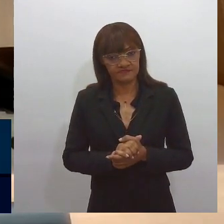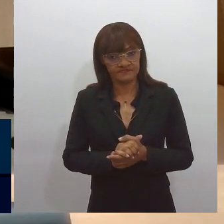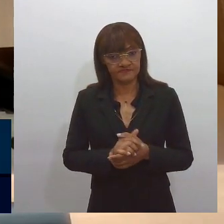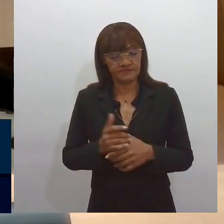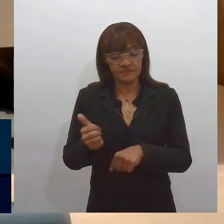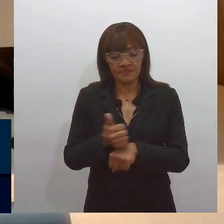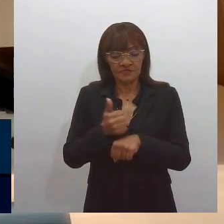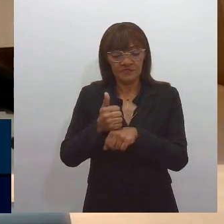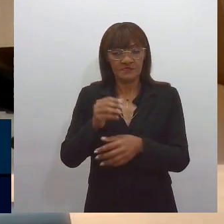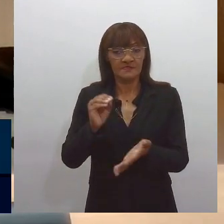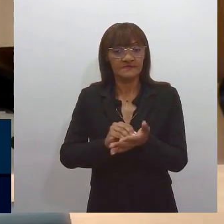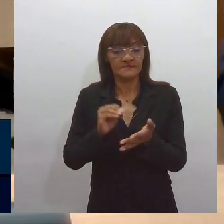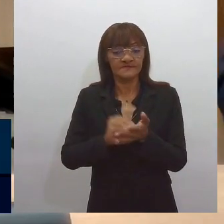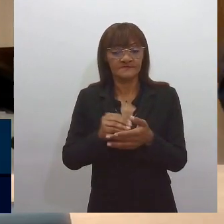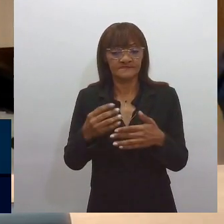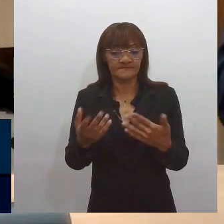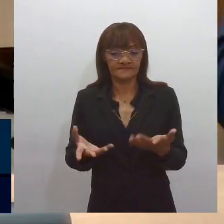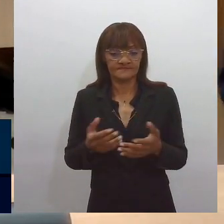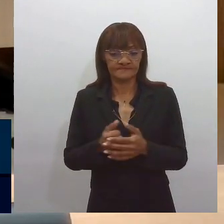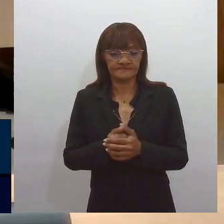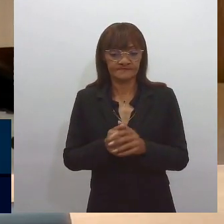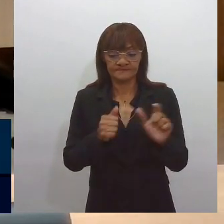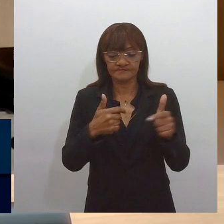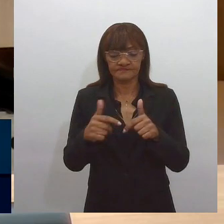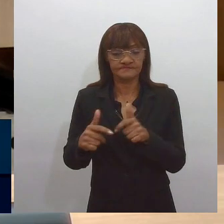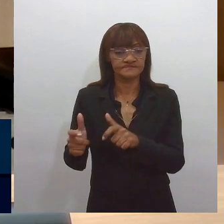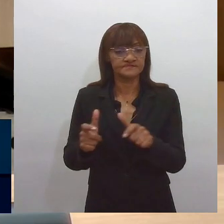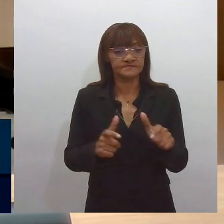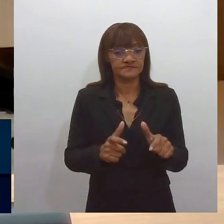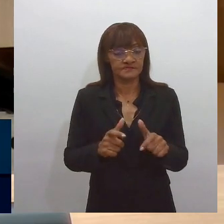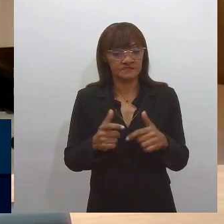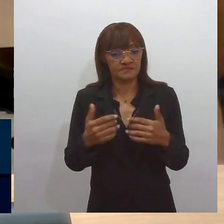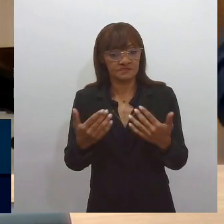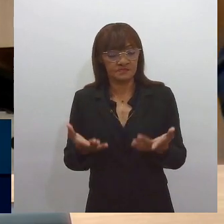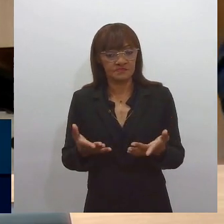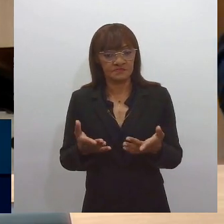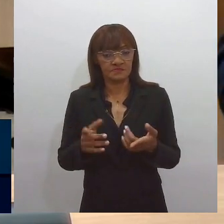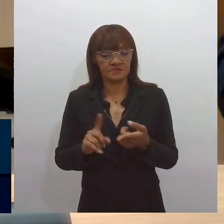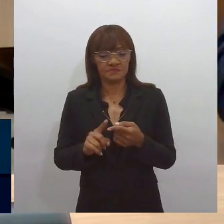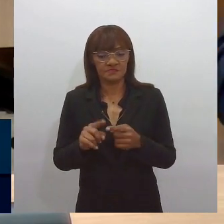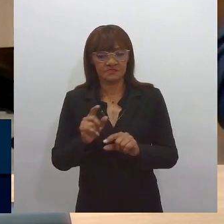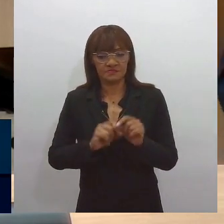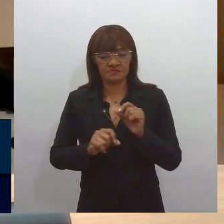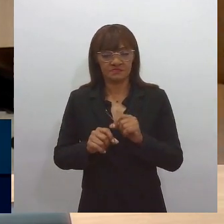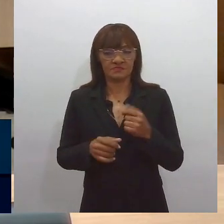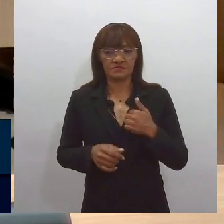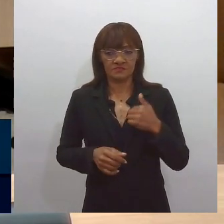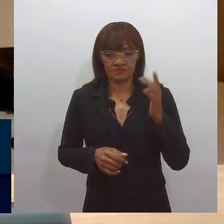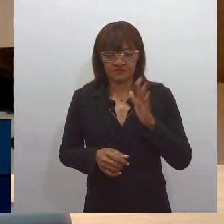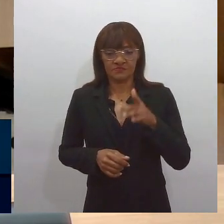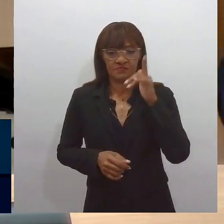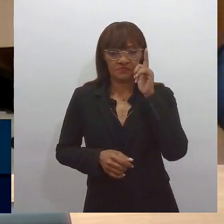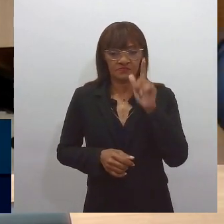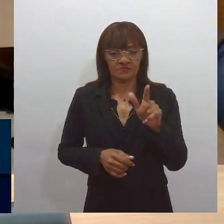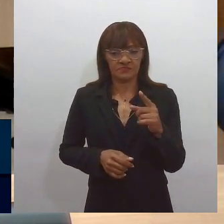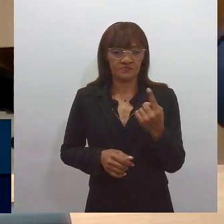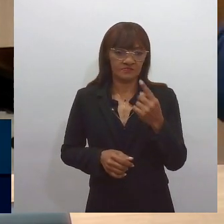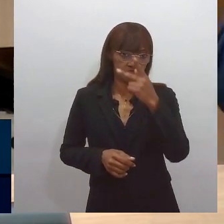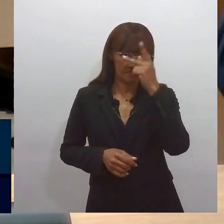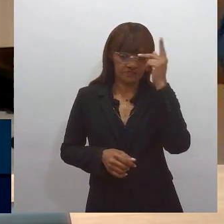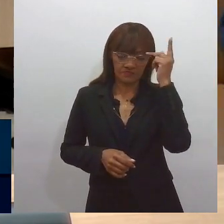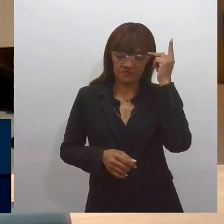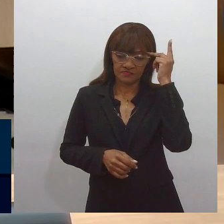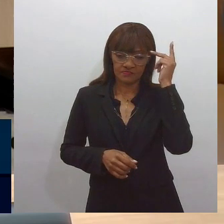topografia em solos eu consegui colocar uma pessoa para trabalhar hoje é um laboratorista de uma